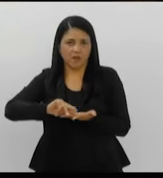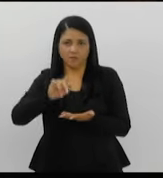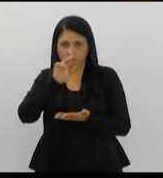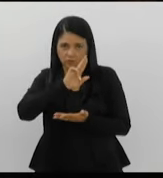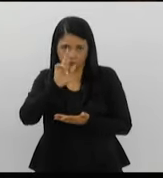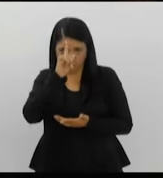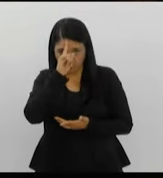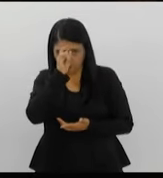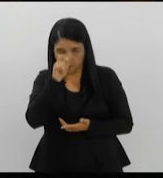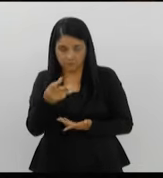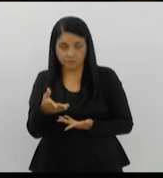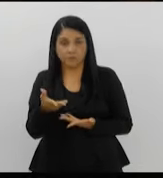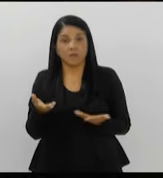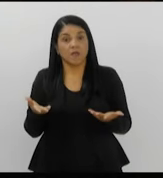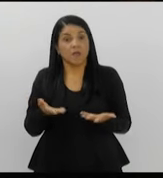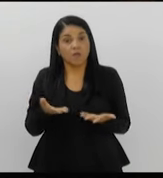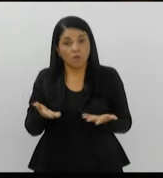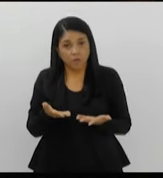Agora,